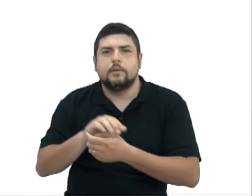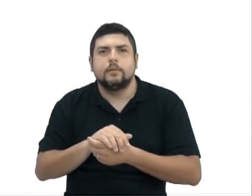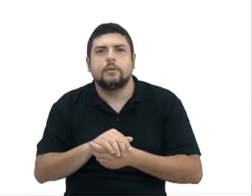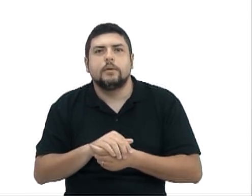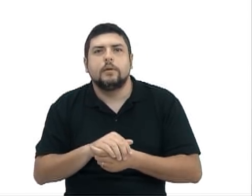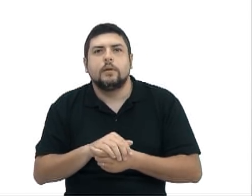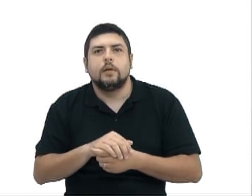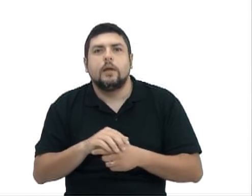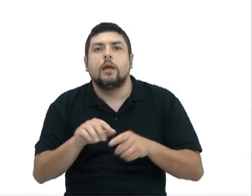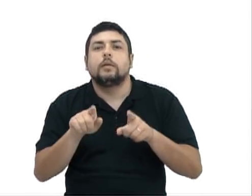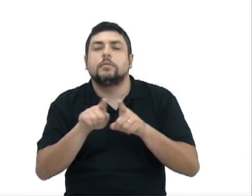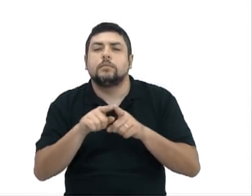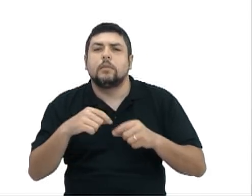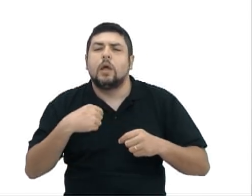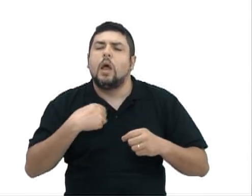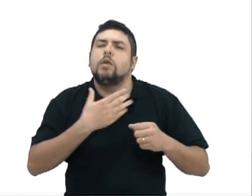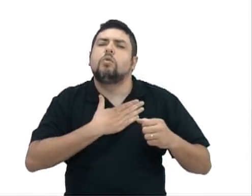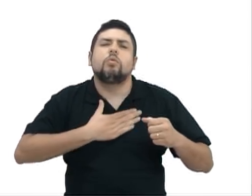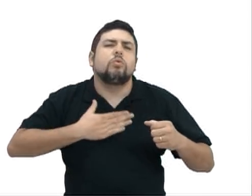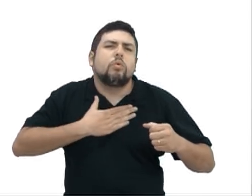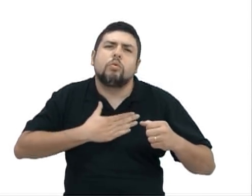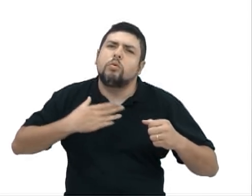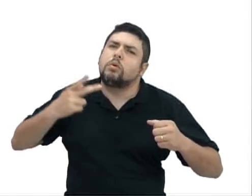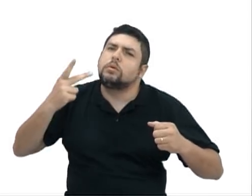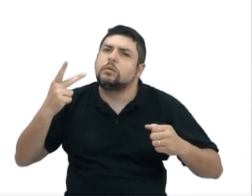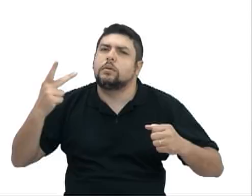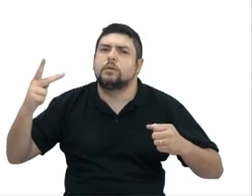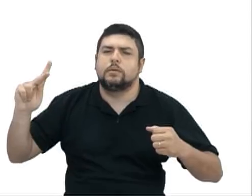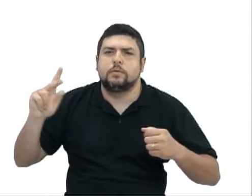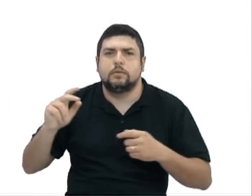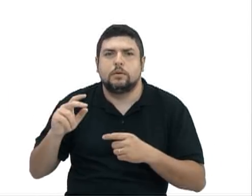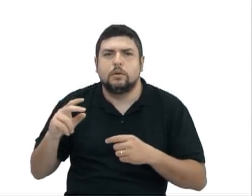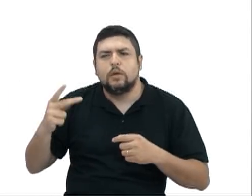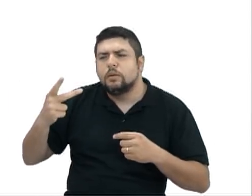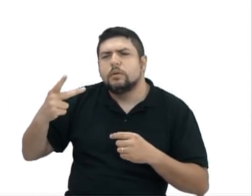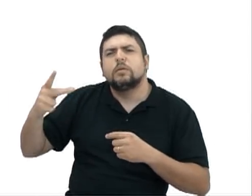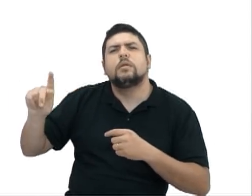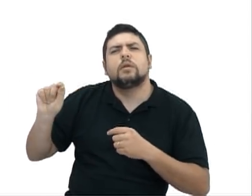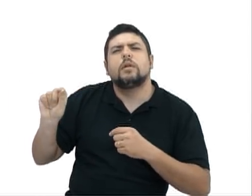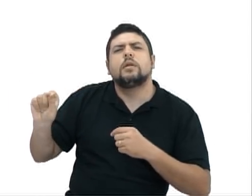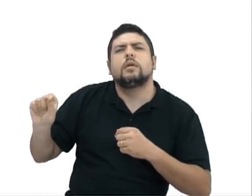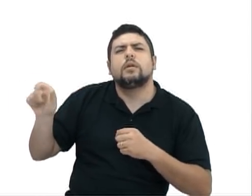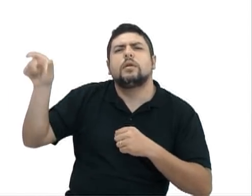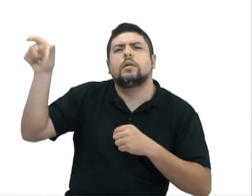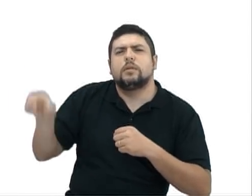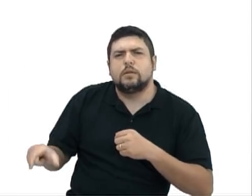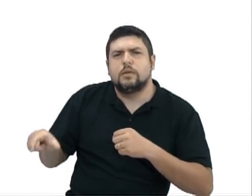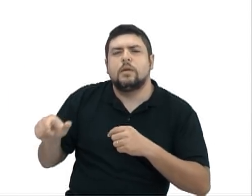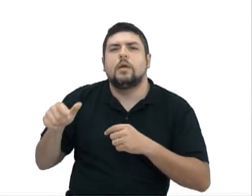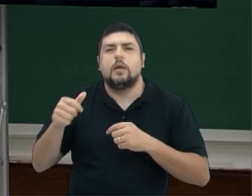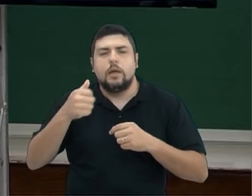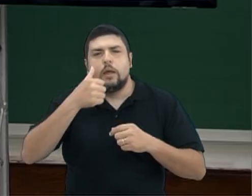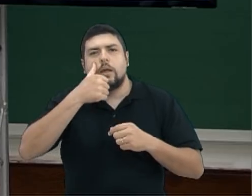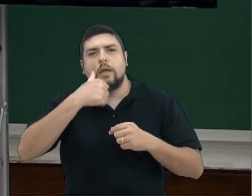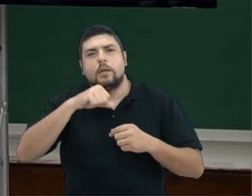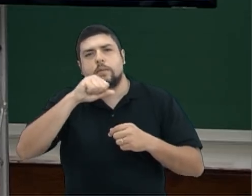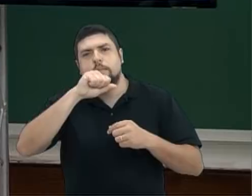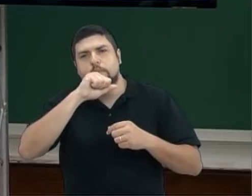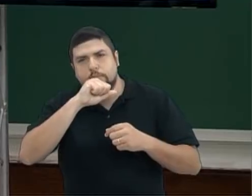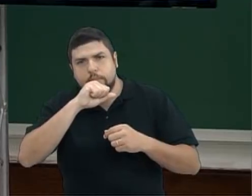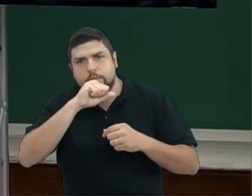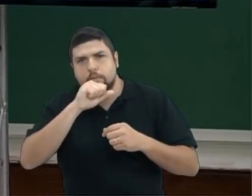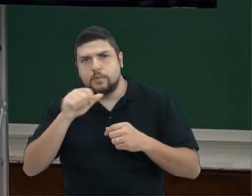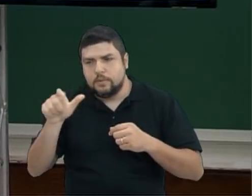E eu gosto muito dela. Dela de quem? Gosto muito de quem? Dela quem? Gosto